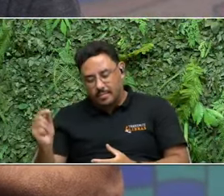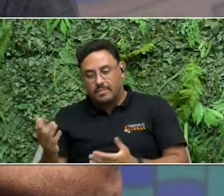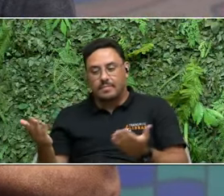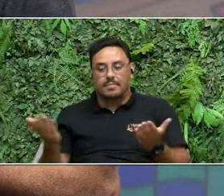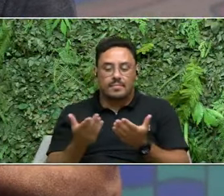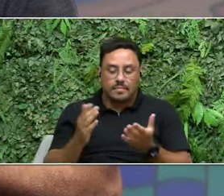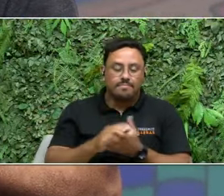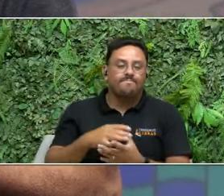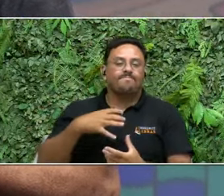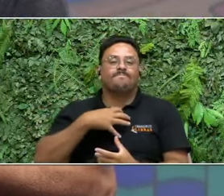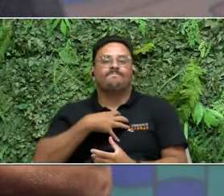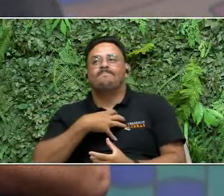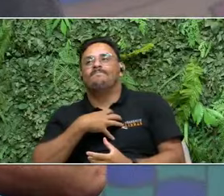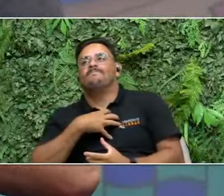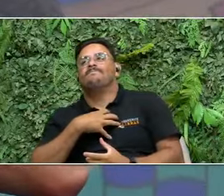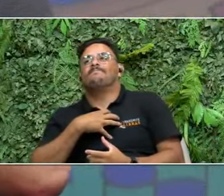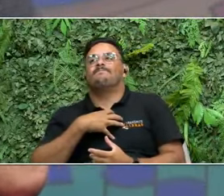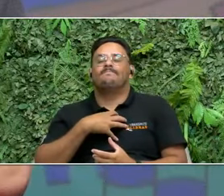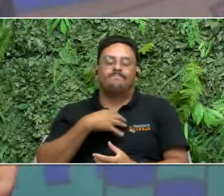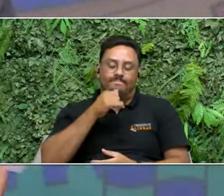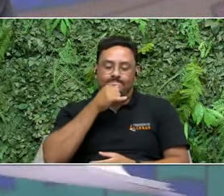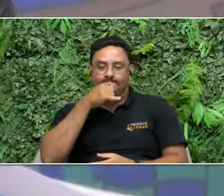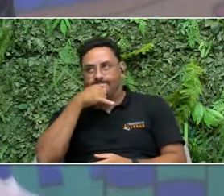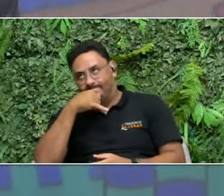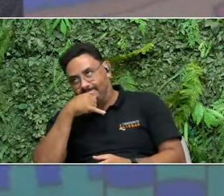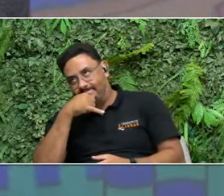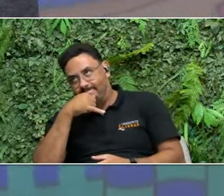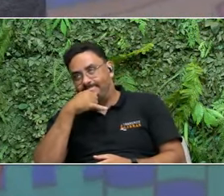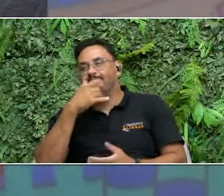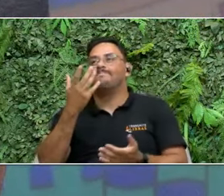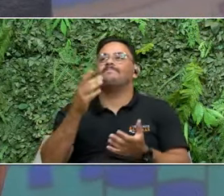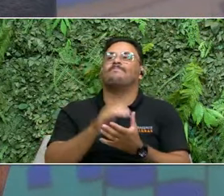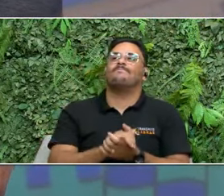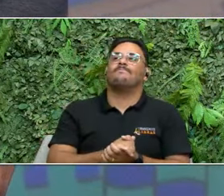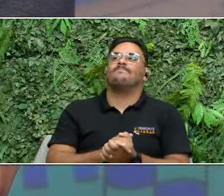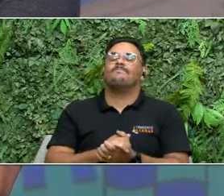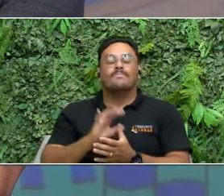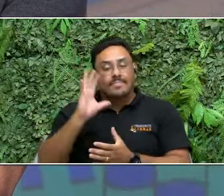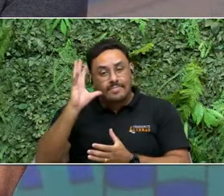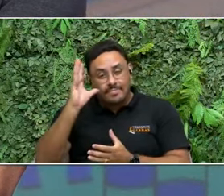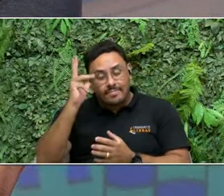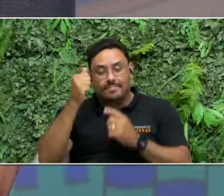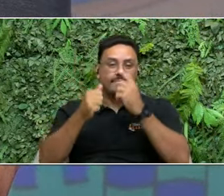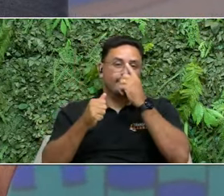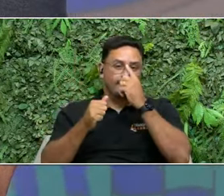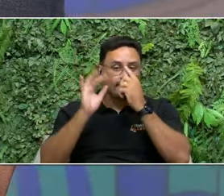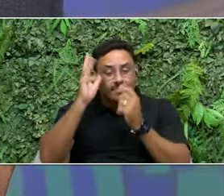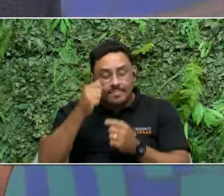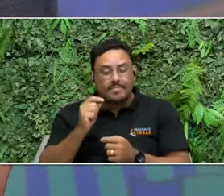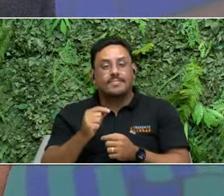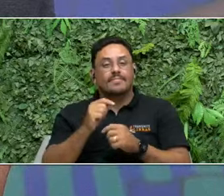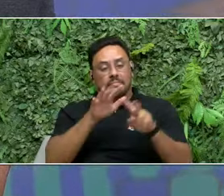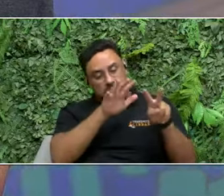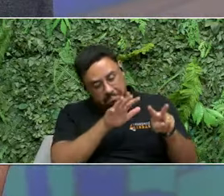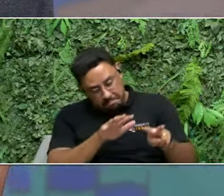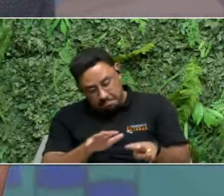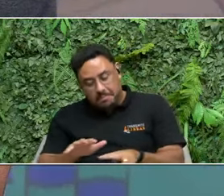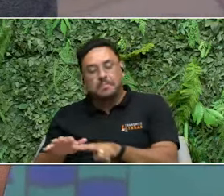com aquele de frra n mas vocês Ach que no decorrer